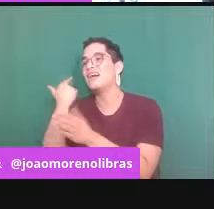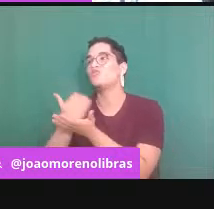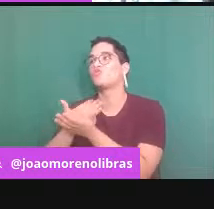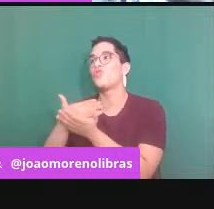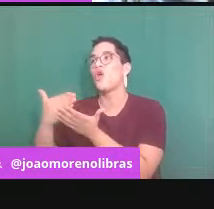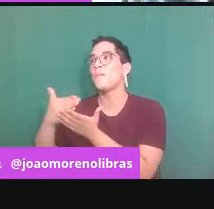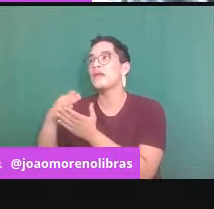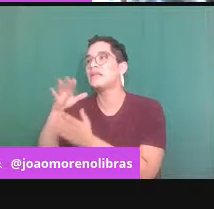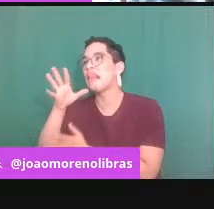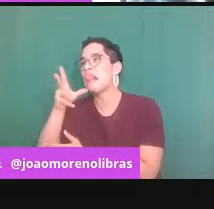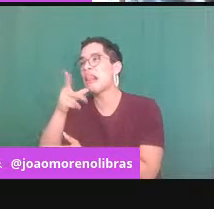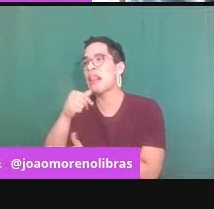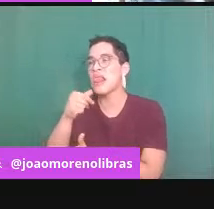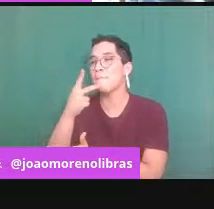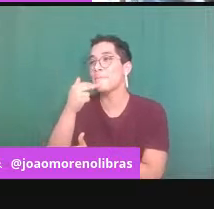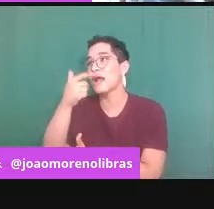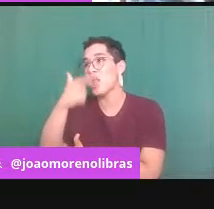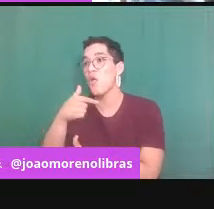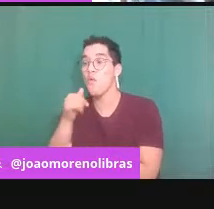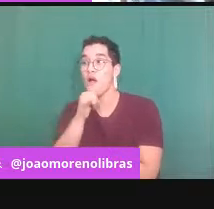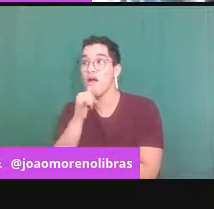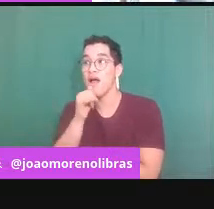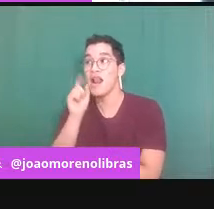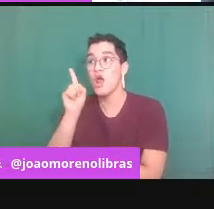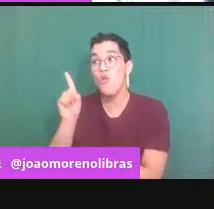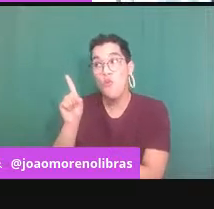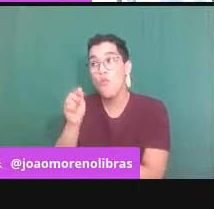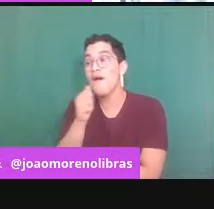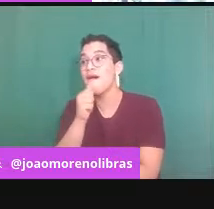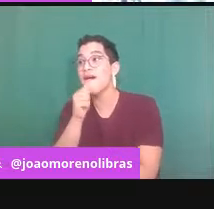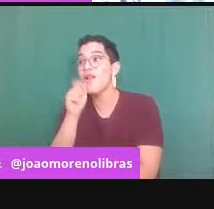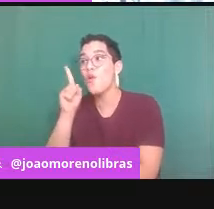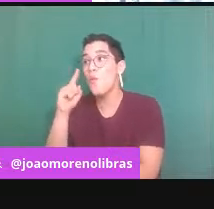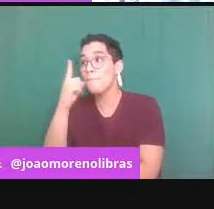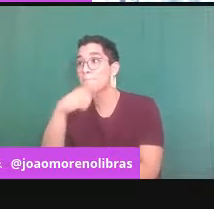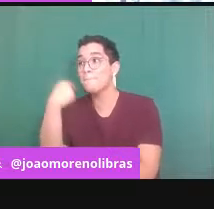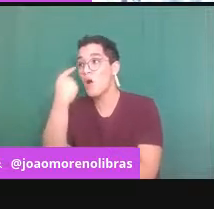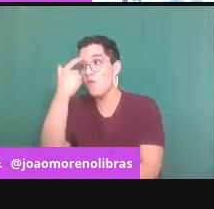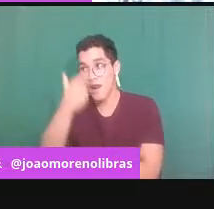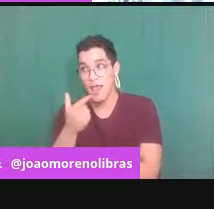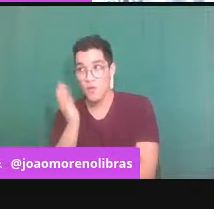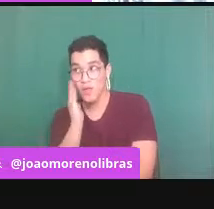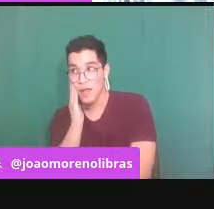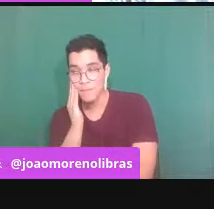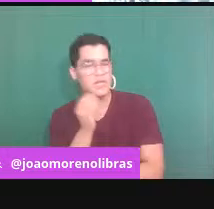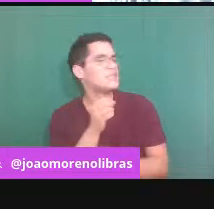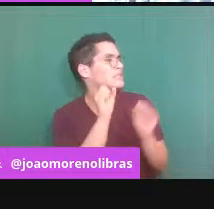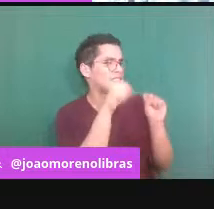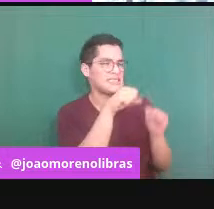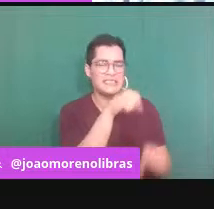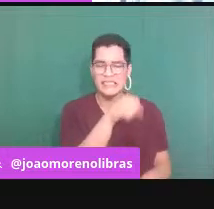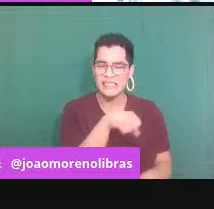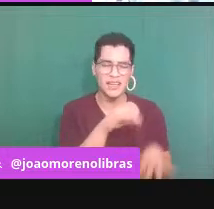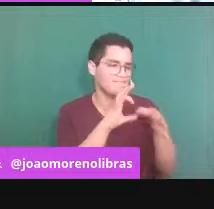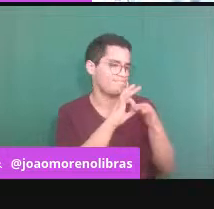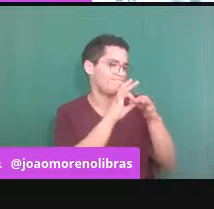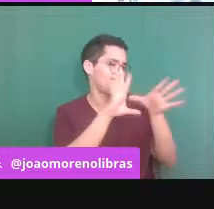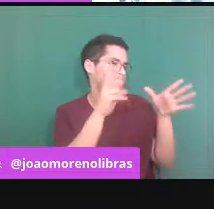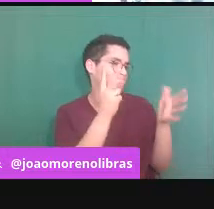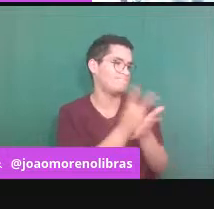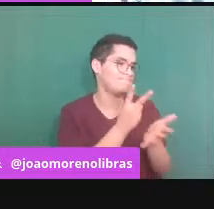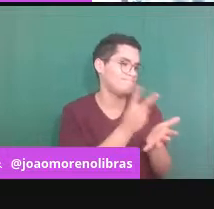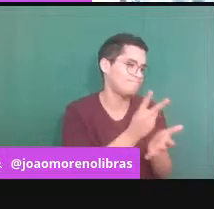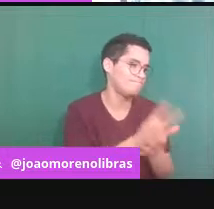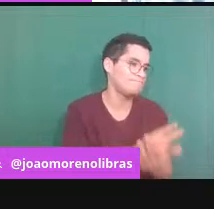estou dentro ainda da minha uma hora, não estou? Sim, tá, então, está sim, pode continuar. Então, tá bom. É que eu não quero